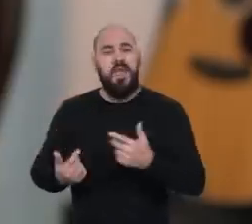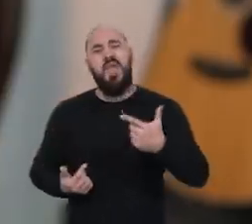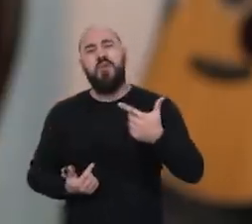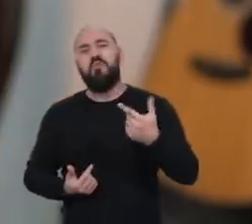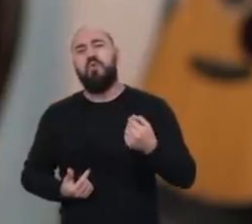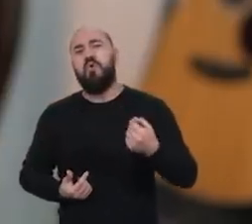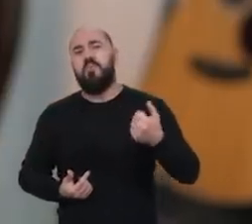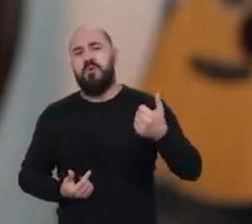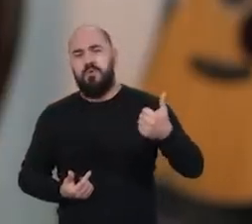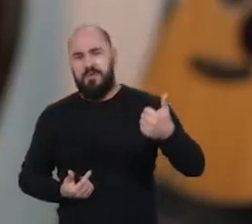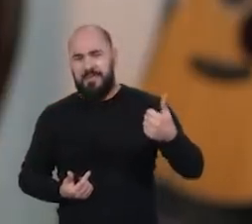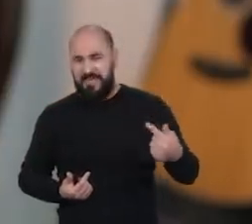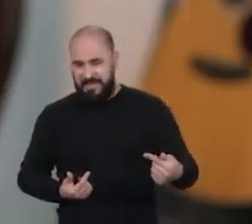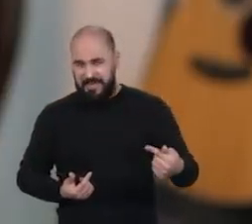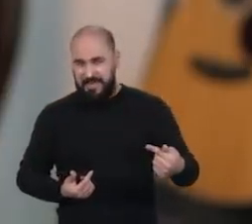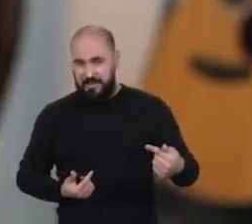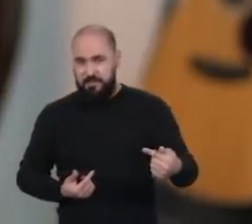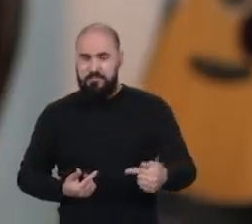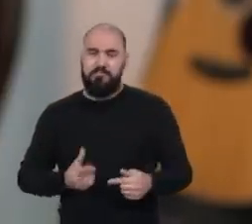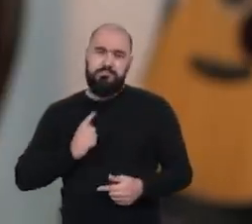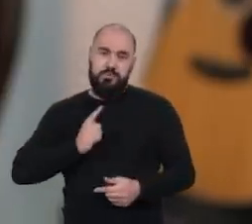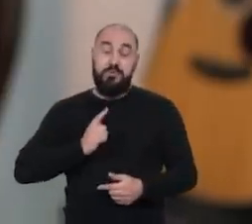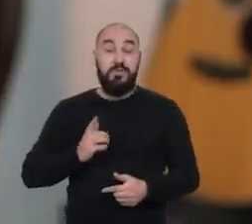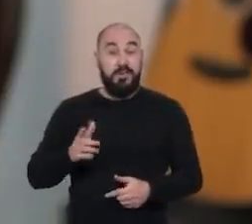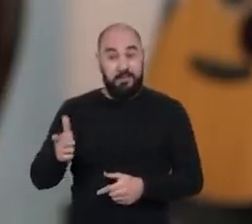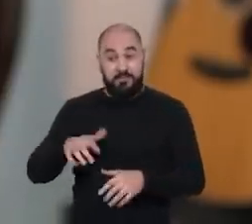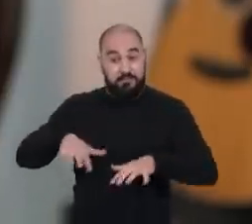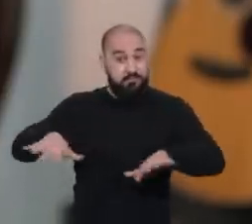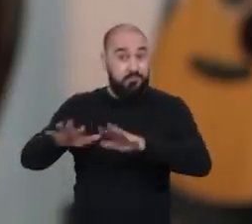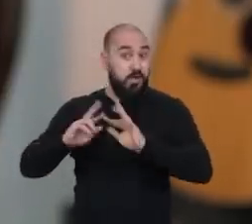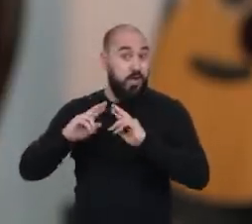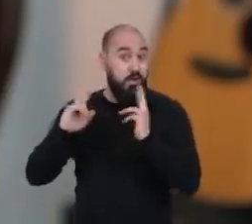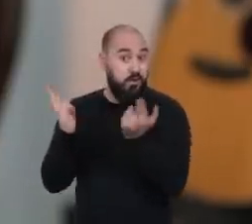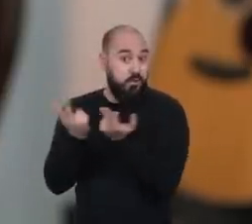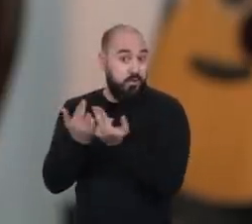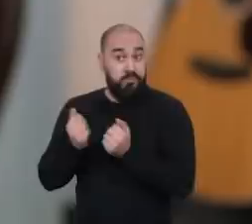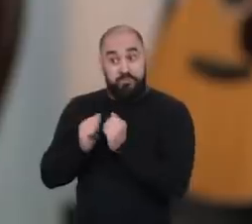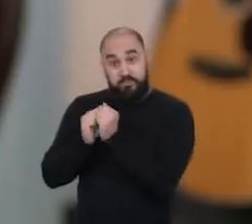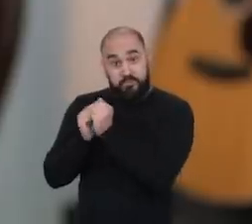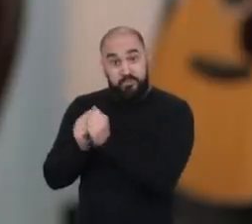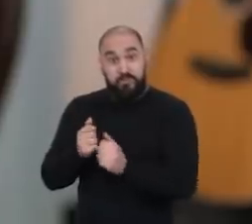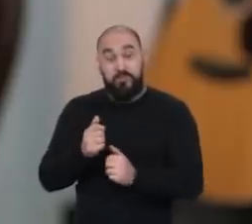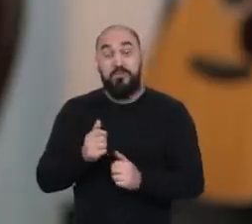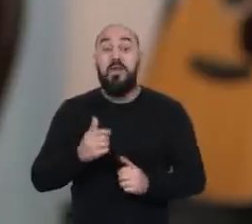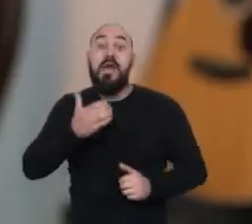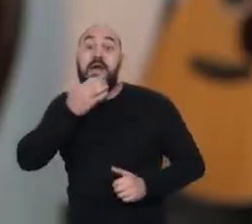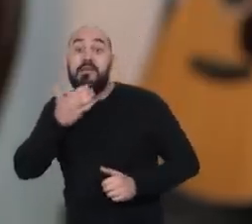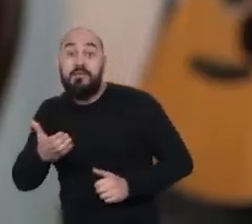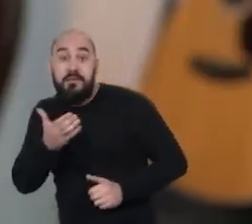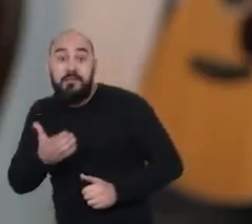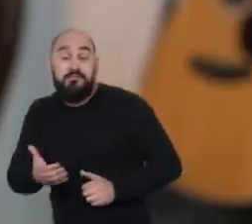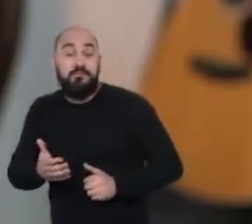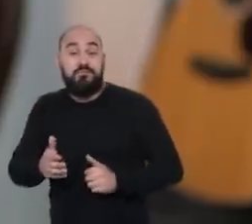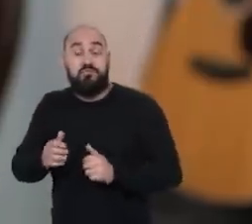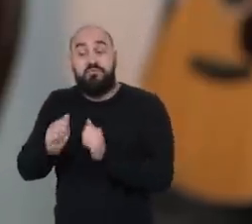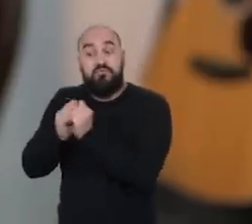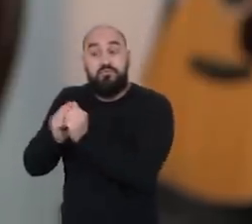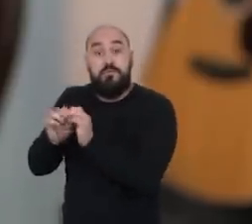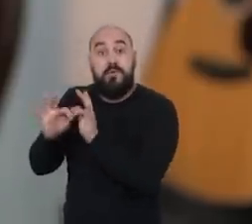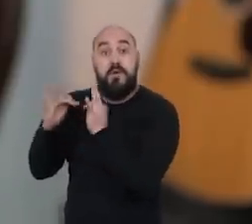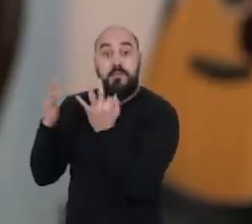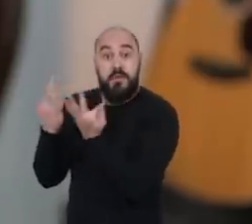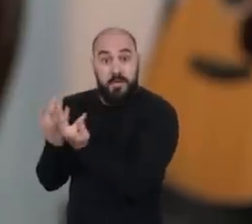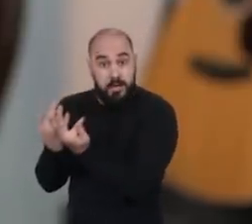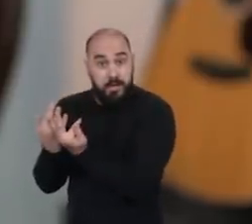do ano, nós tínhamos esse programa a ser feito. Iríamos passar o Natal na minha família, que é em Mato Grosso, e o